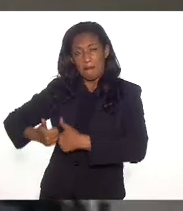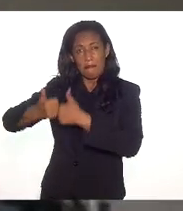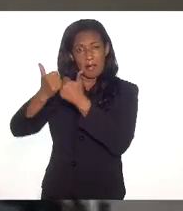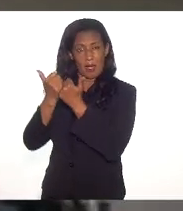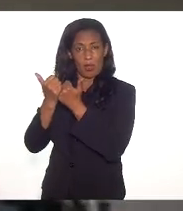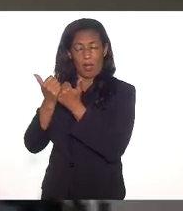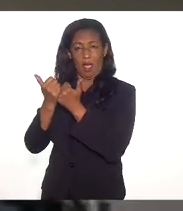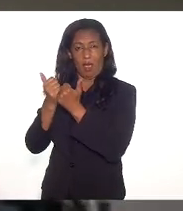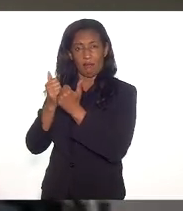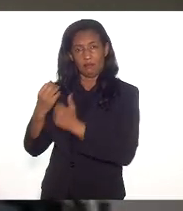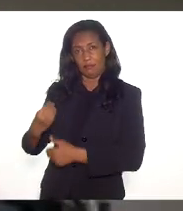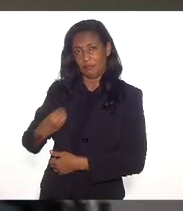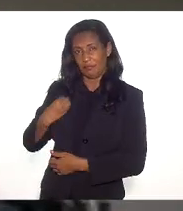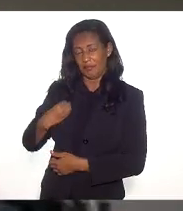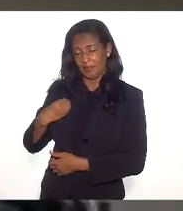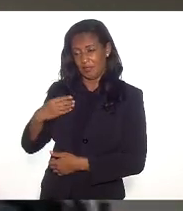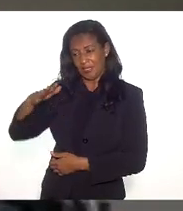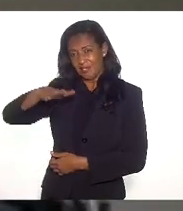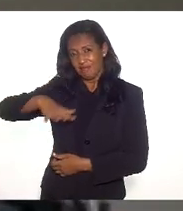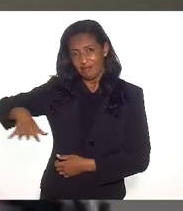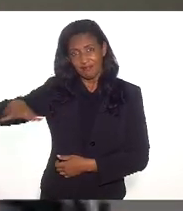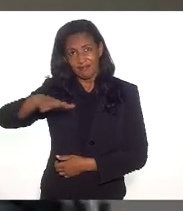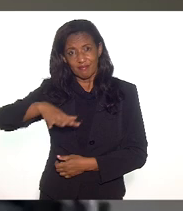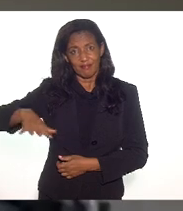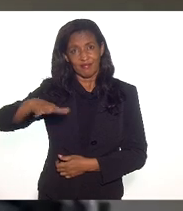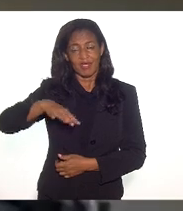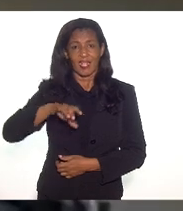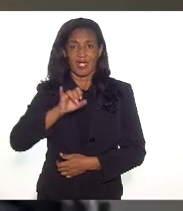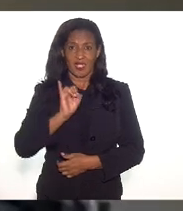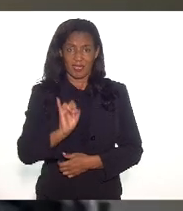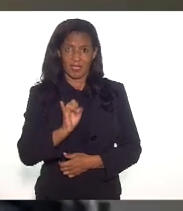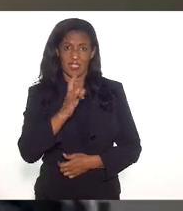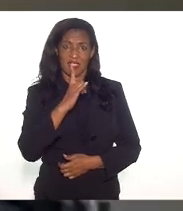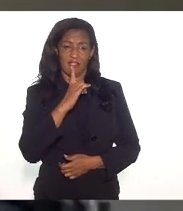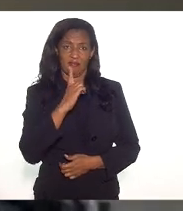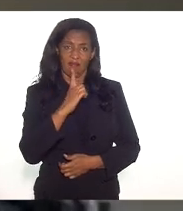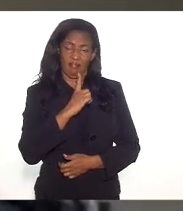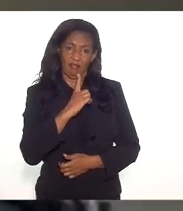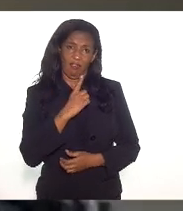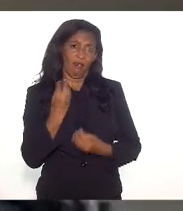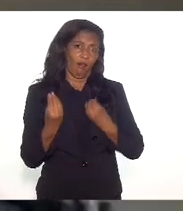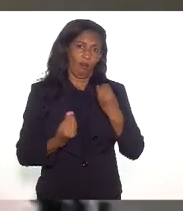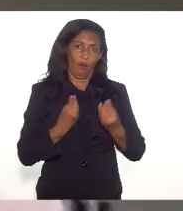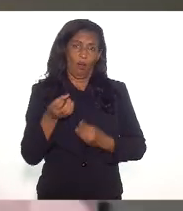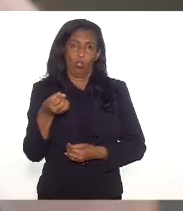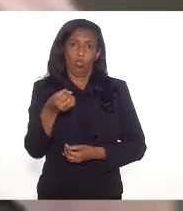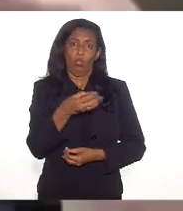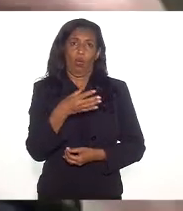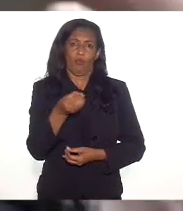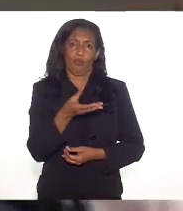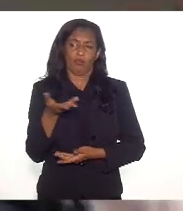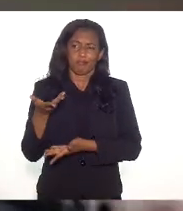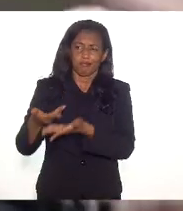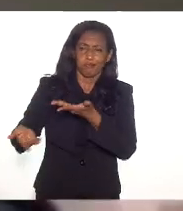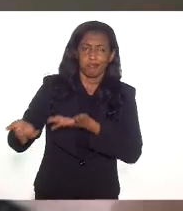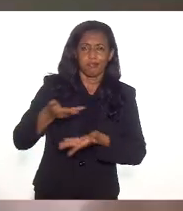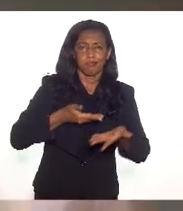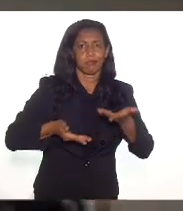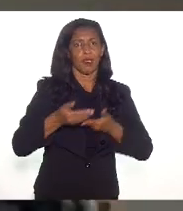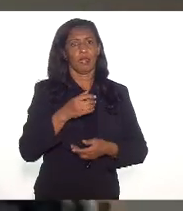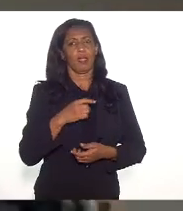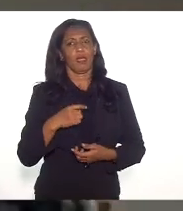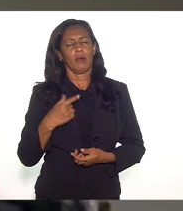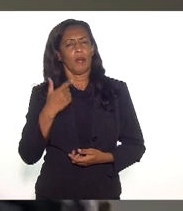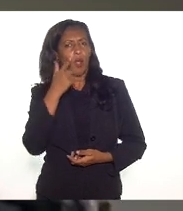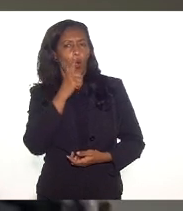condições da população fluminense à medida que nós tenhamos novos investimentos, para que a gente possa